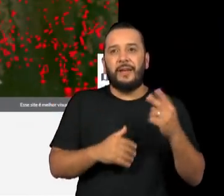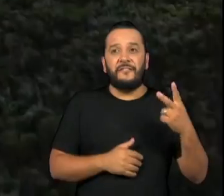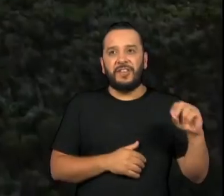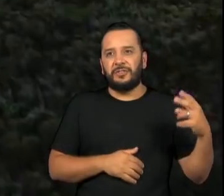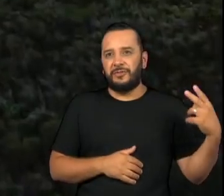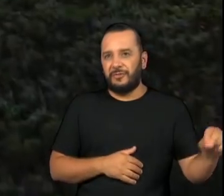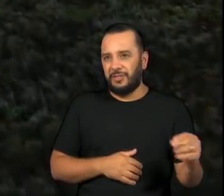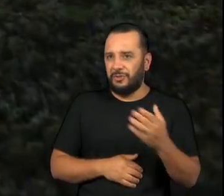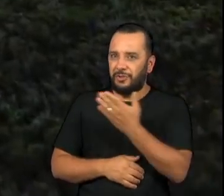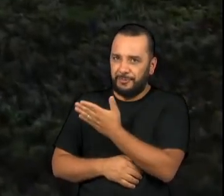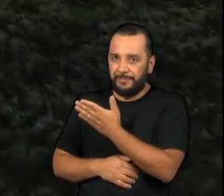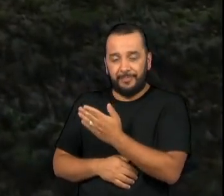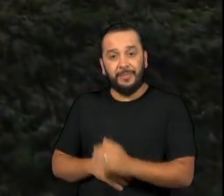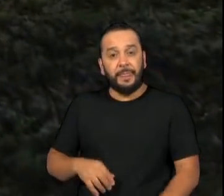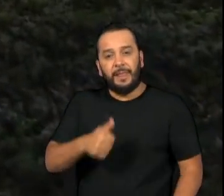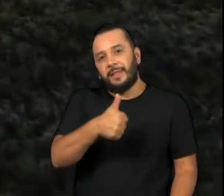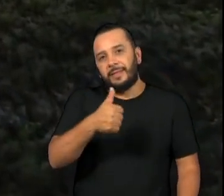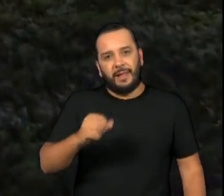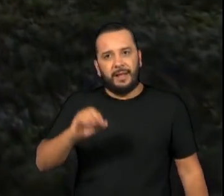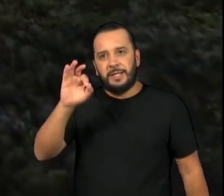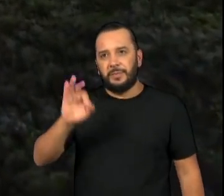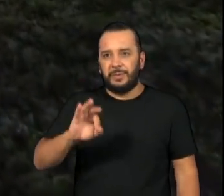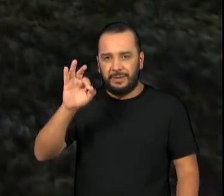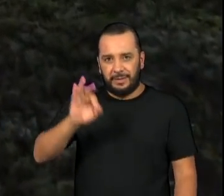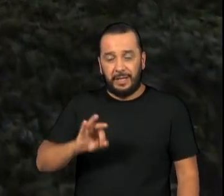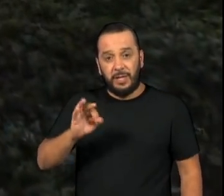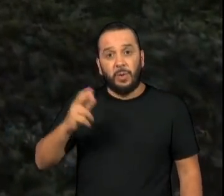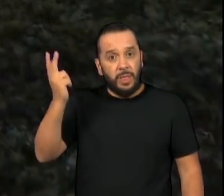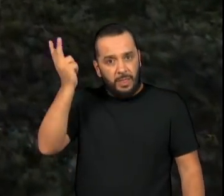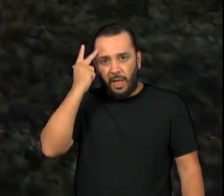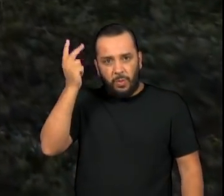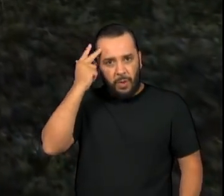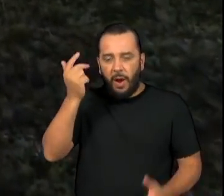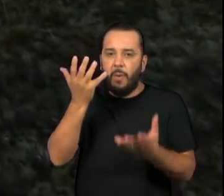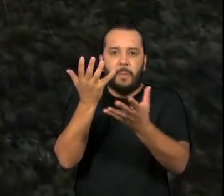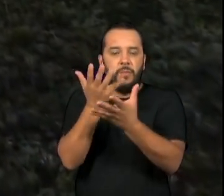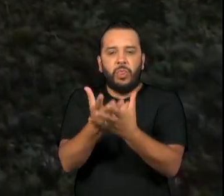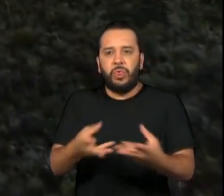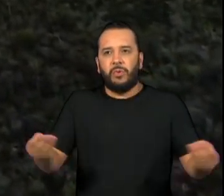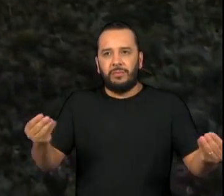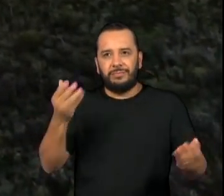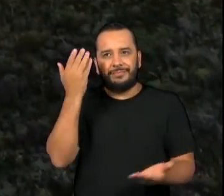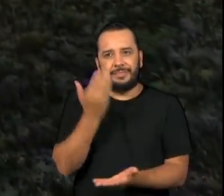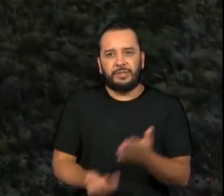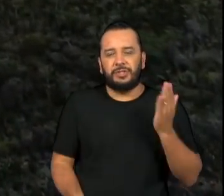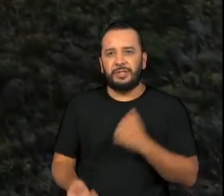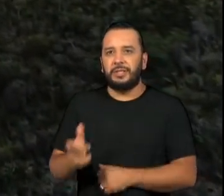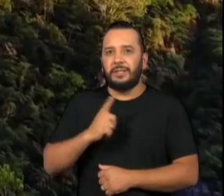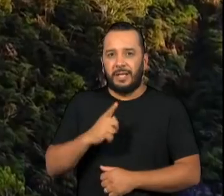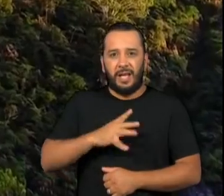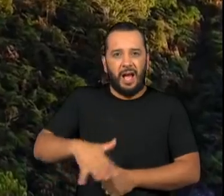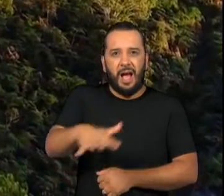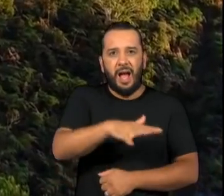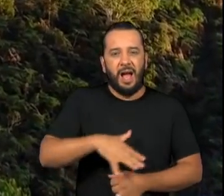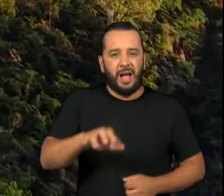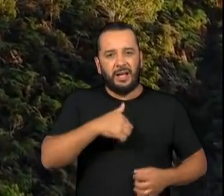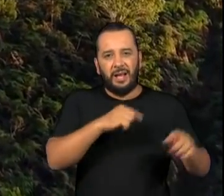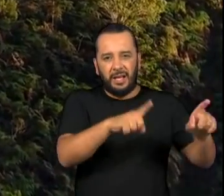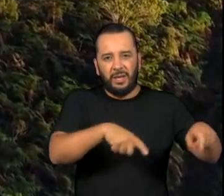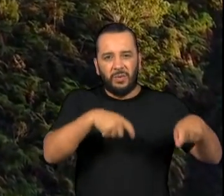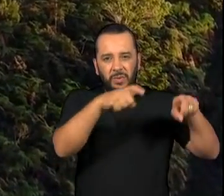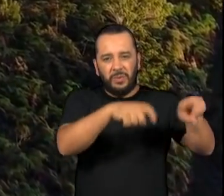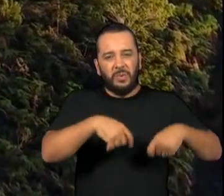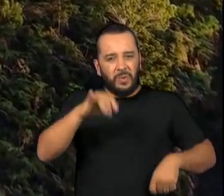2020. 10% da vegetação natural foi perdida. As áreas para agricultura e pastagens para o